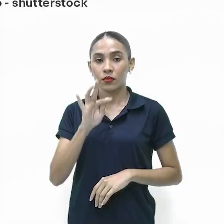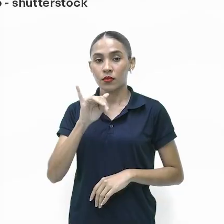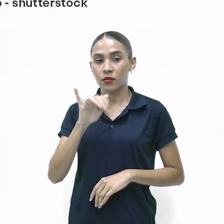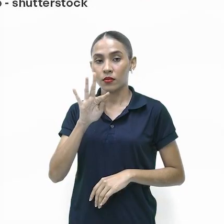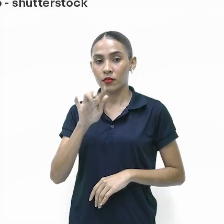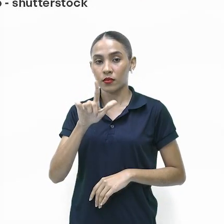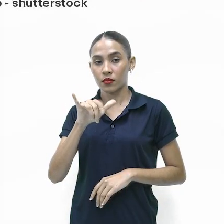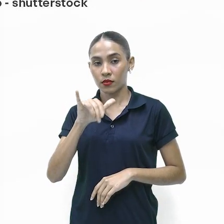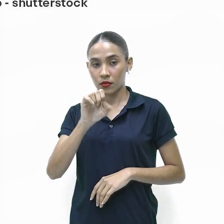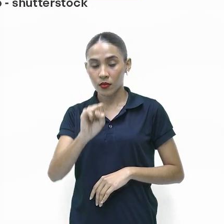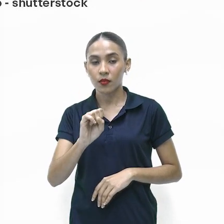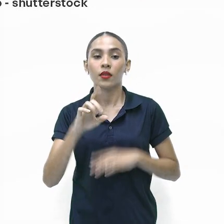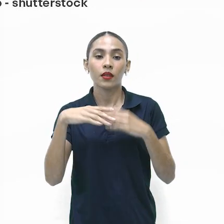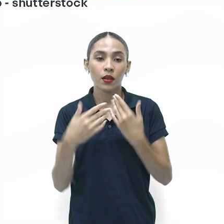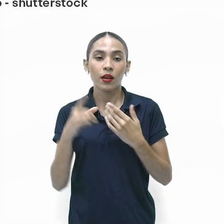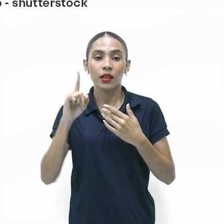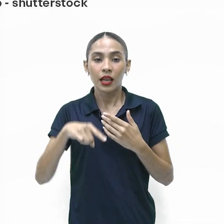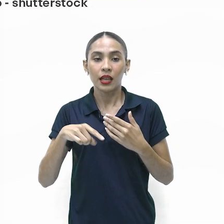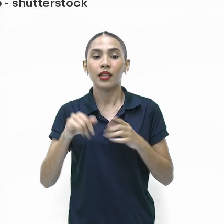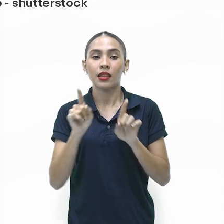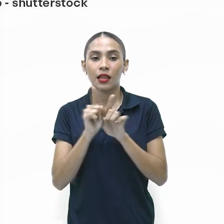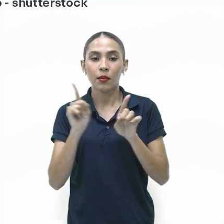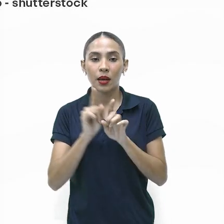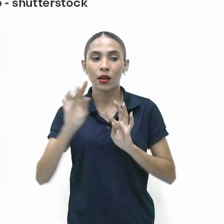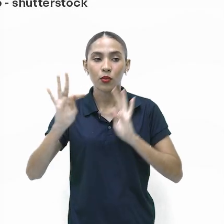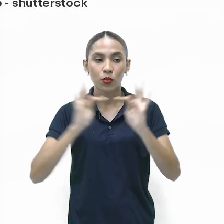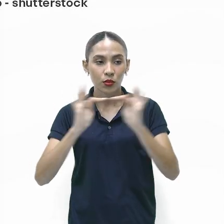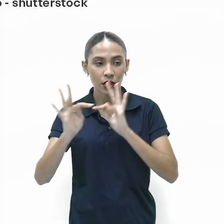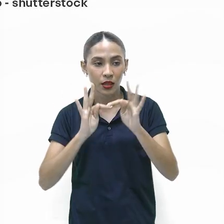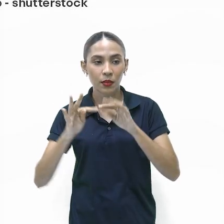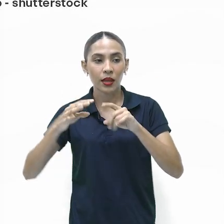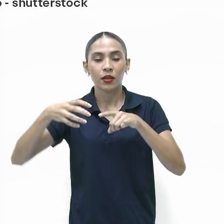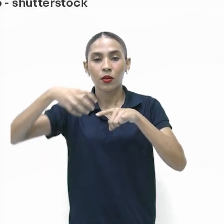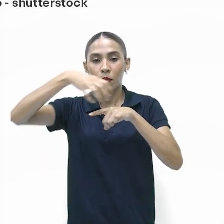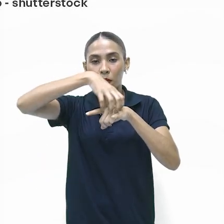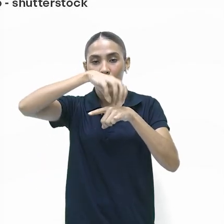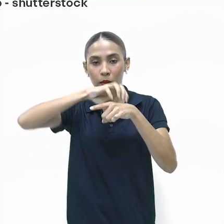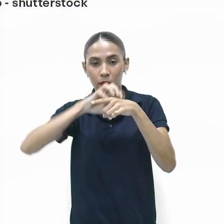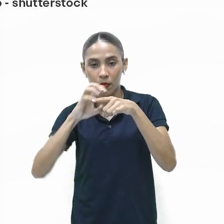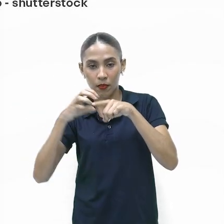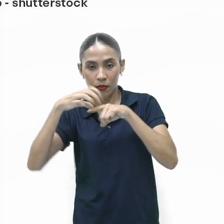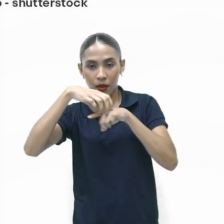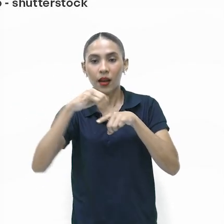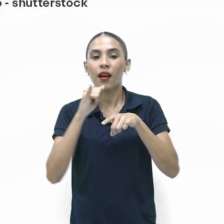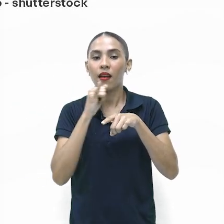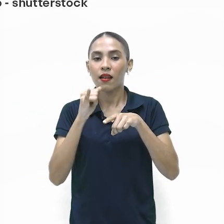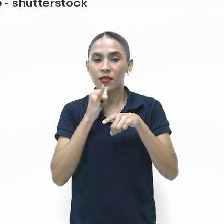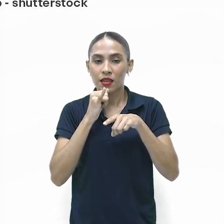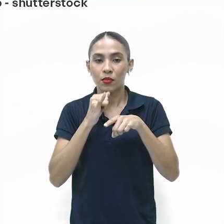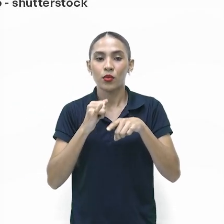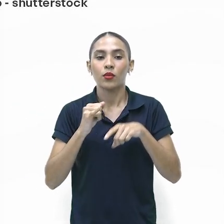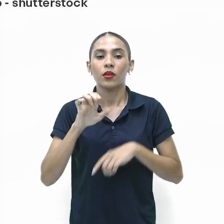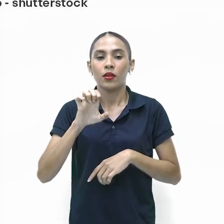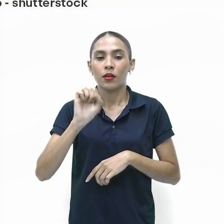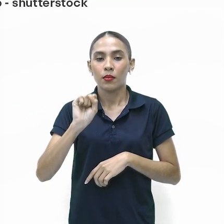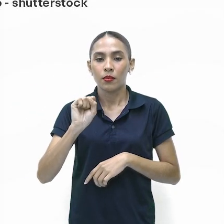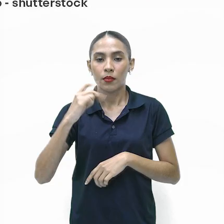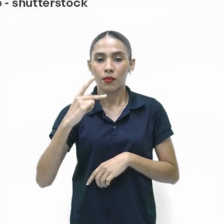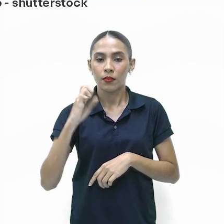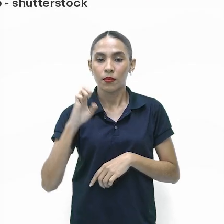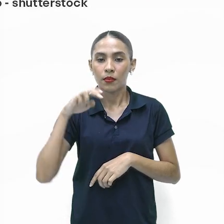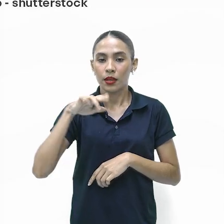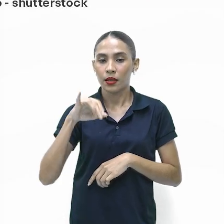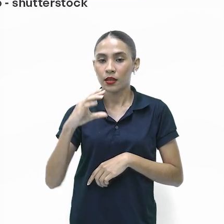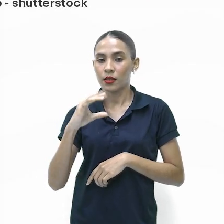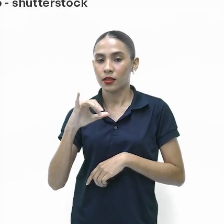sífilis. Então, a sífilis, nós temos aí um tratamento que é a base de penicilina, né, que é um antibiótico injetável. Temos